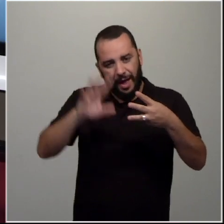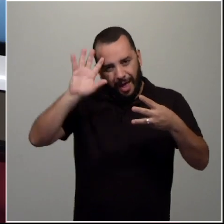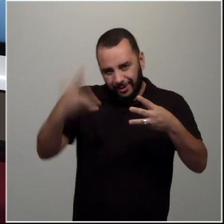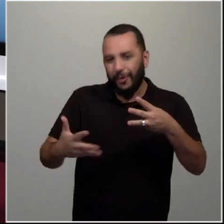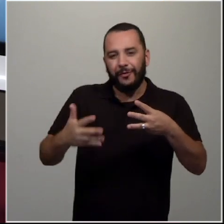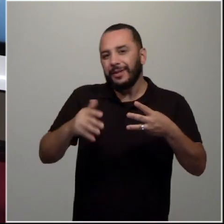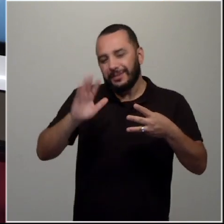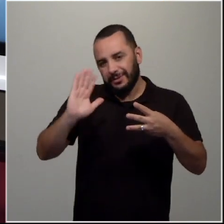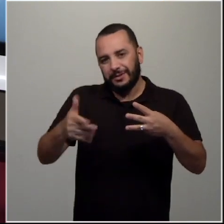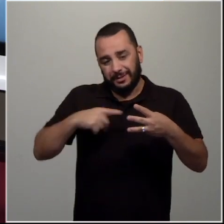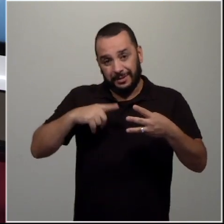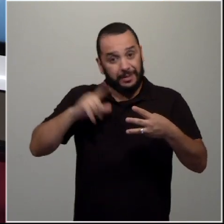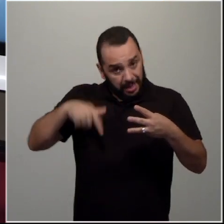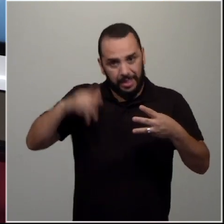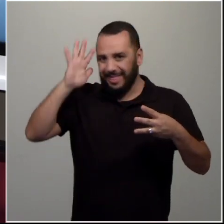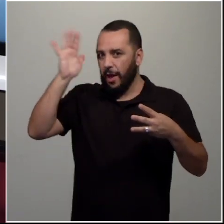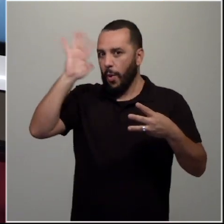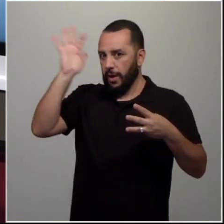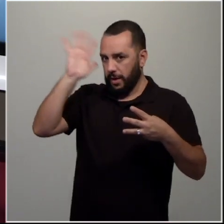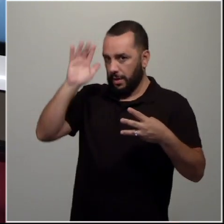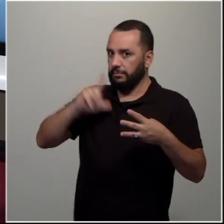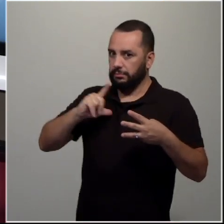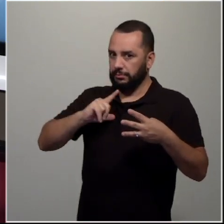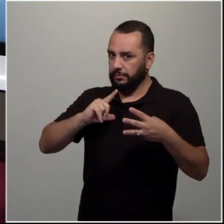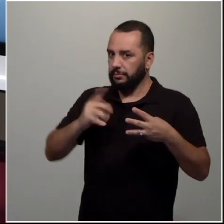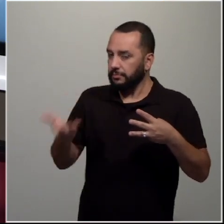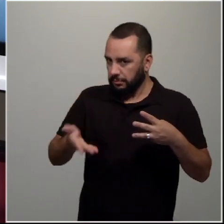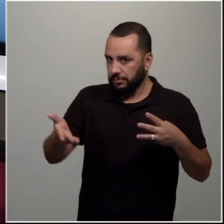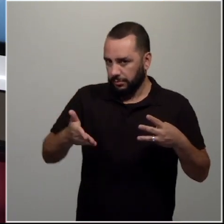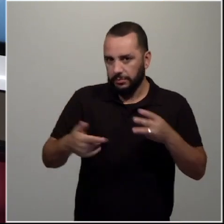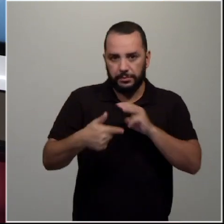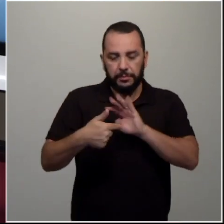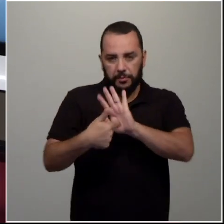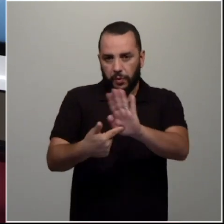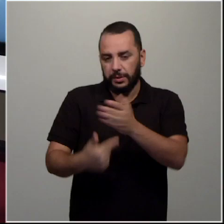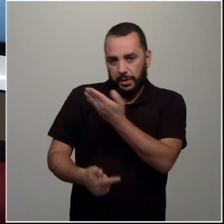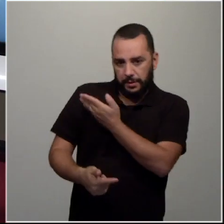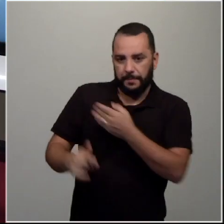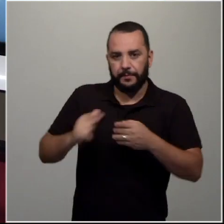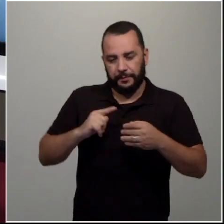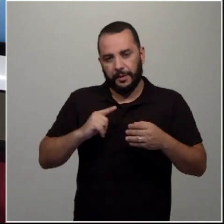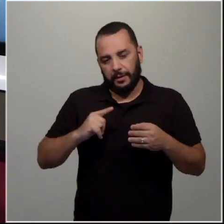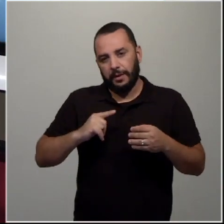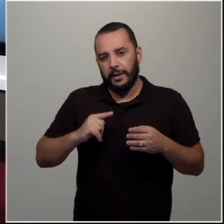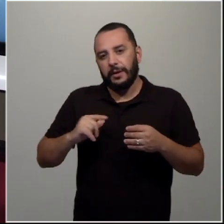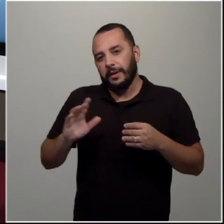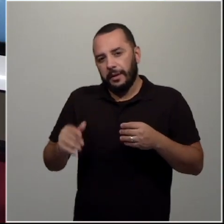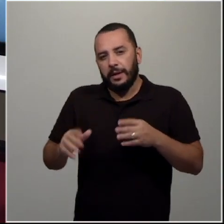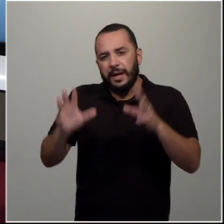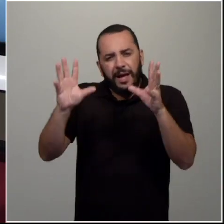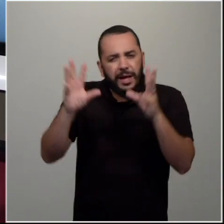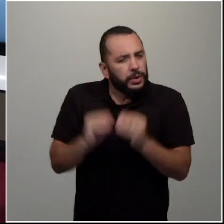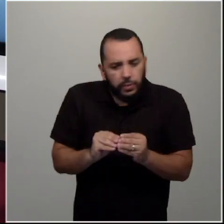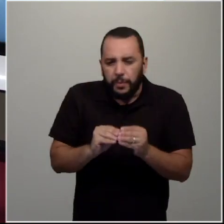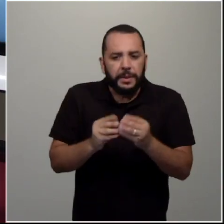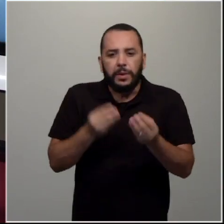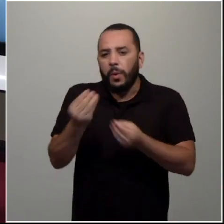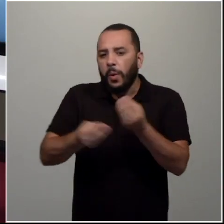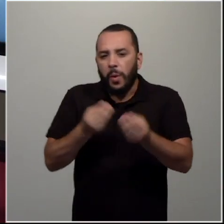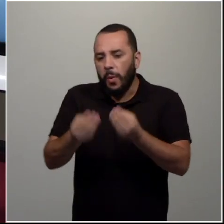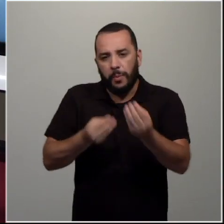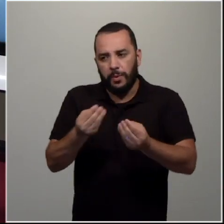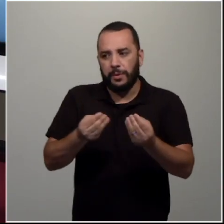problemas de um ponto de vista teórico né então eu trouxe aqui novamente é um slide um pouco mais resumido mas é